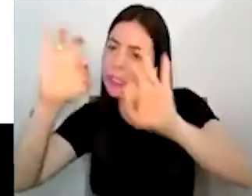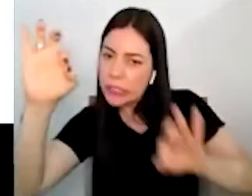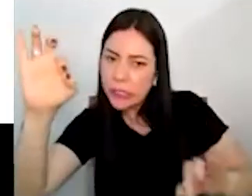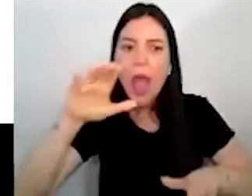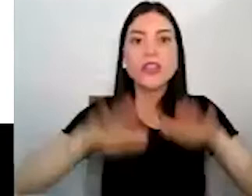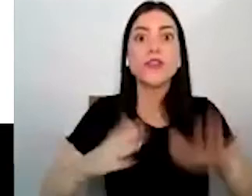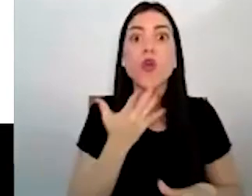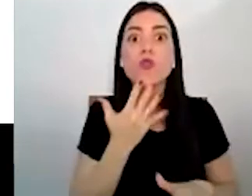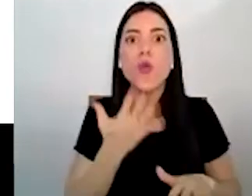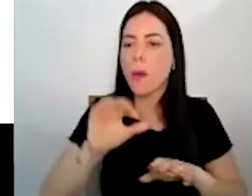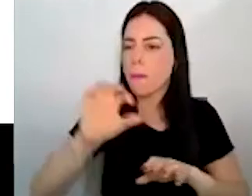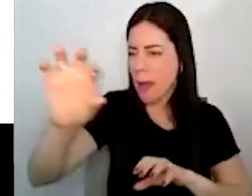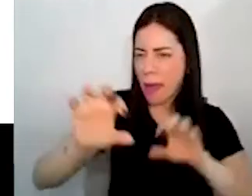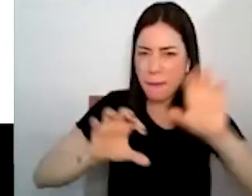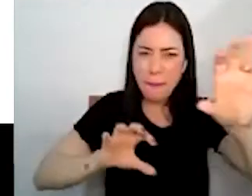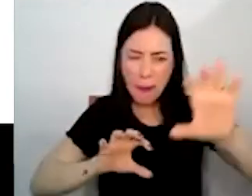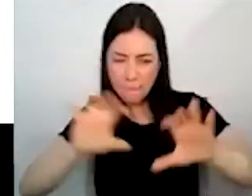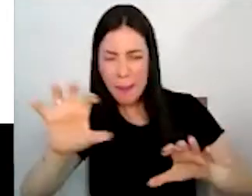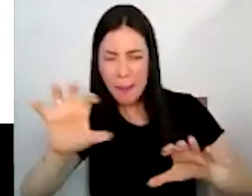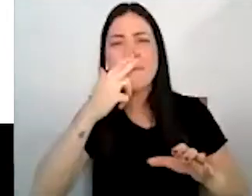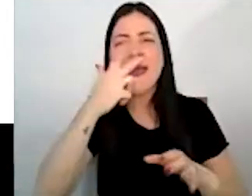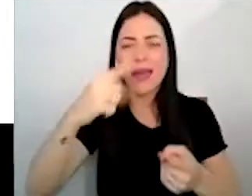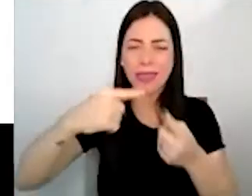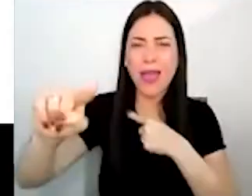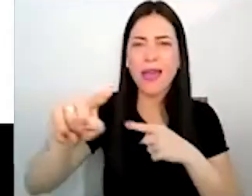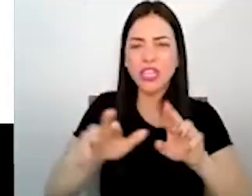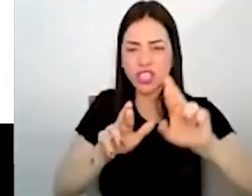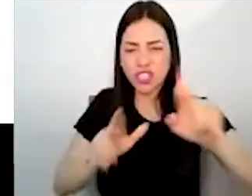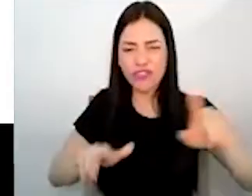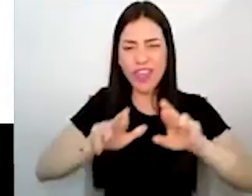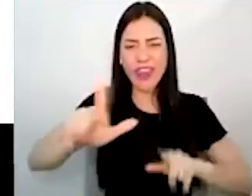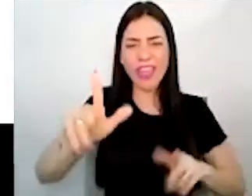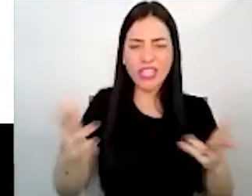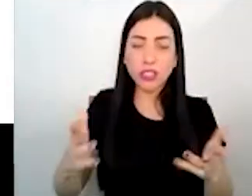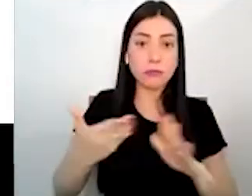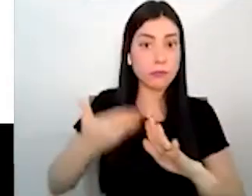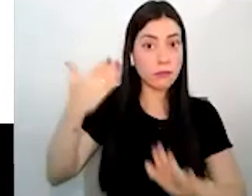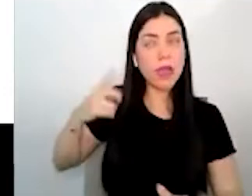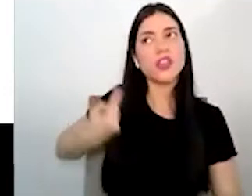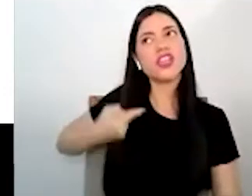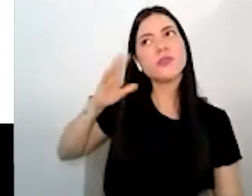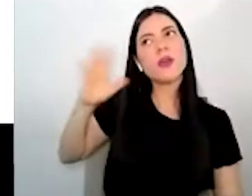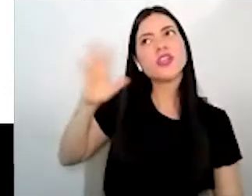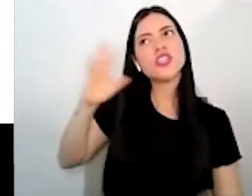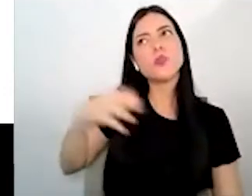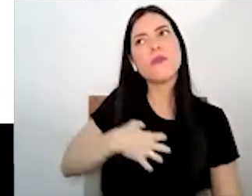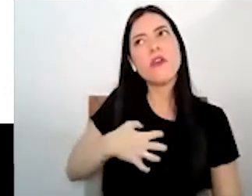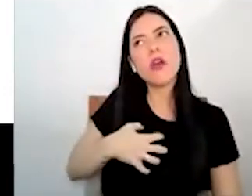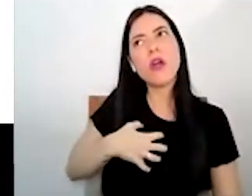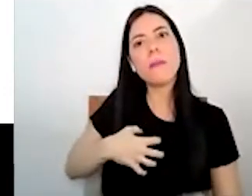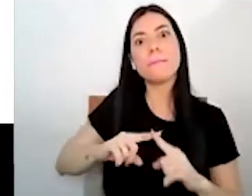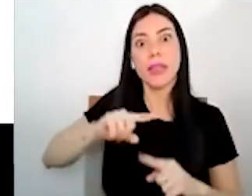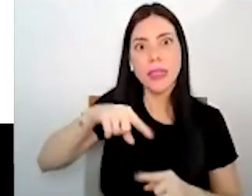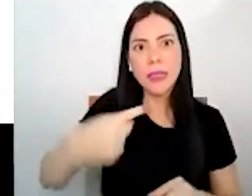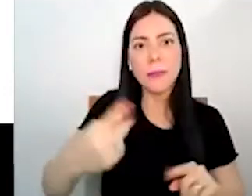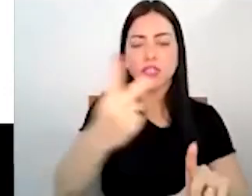completamente desconexa e diferente do que a gente estava imaginando que ia acontecer. Então, era um pouco uma tentativa de dizer, olha,